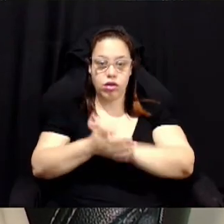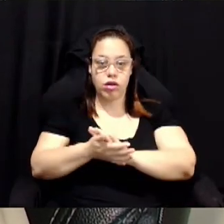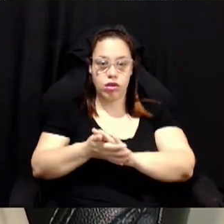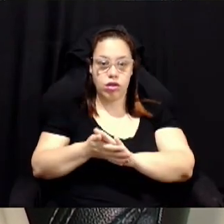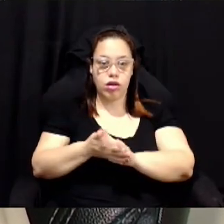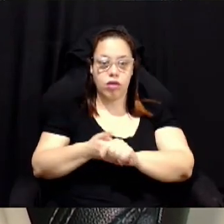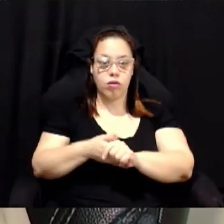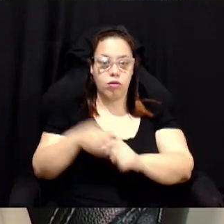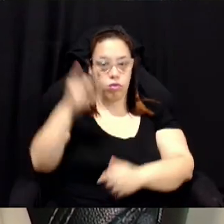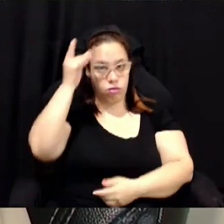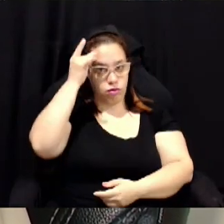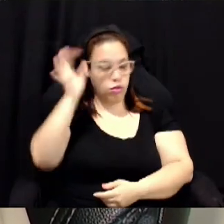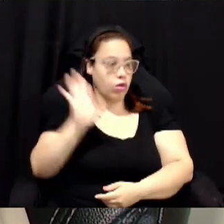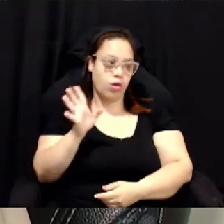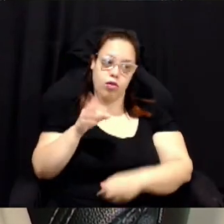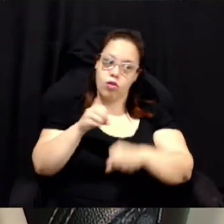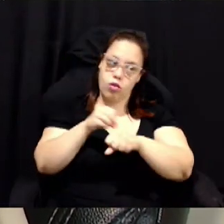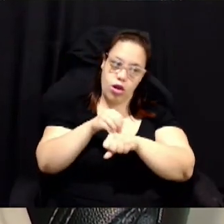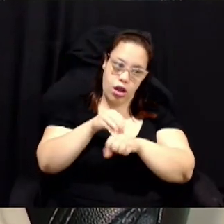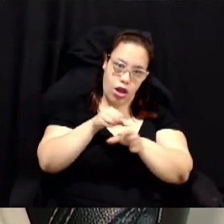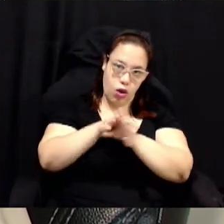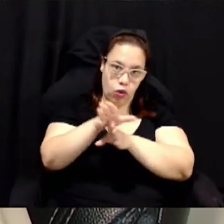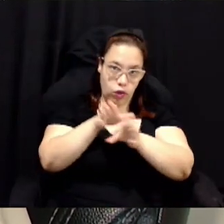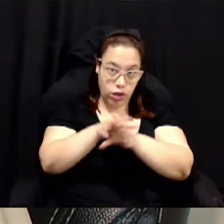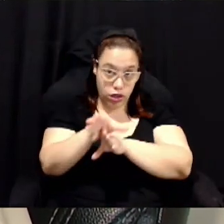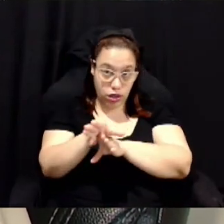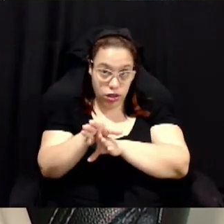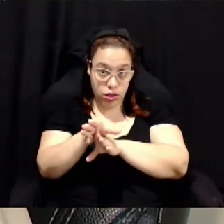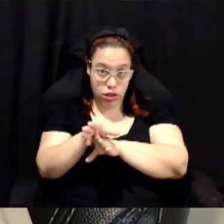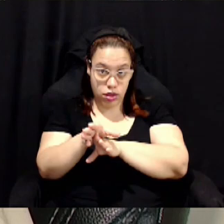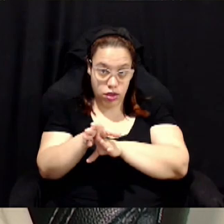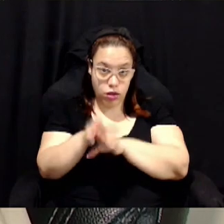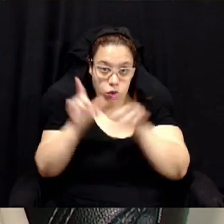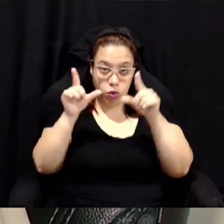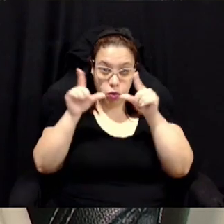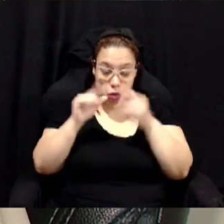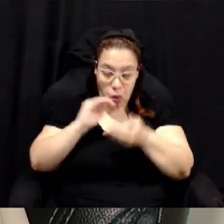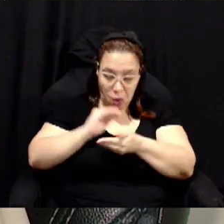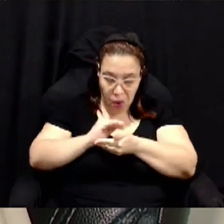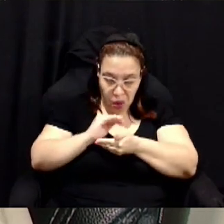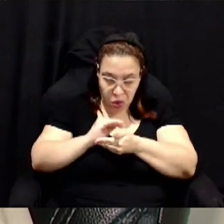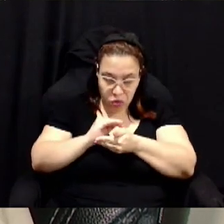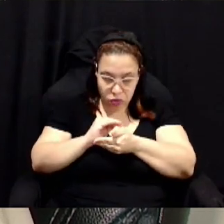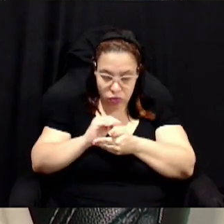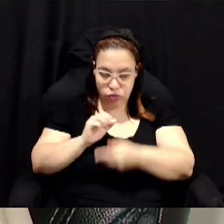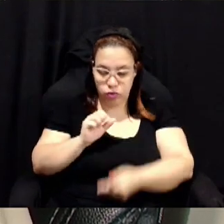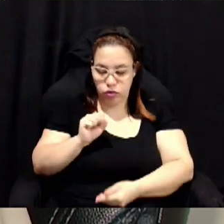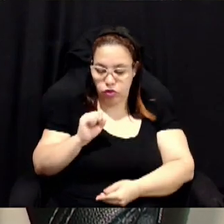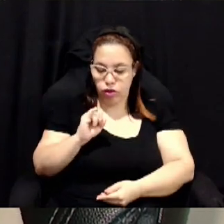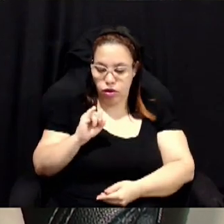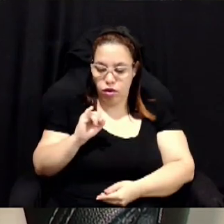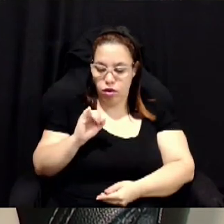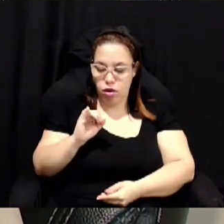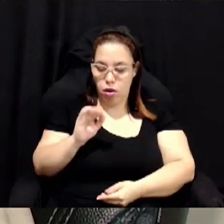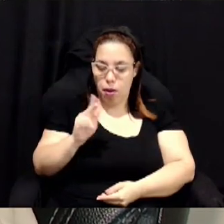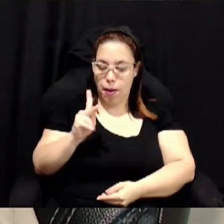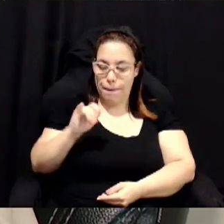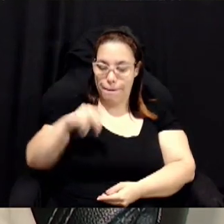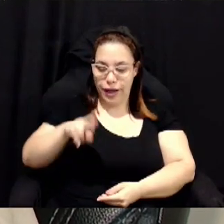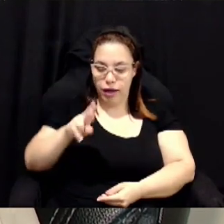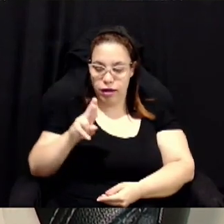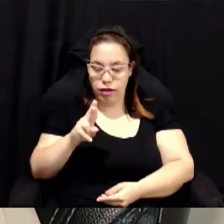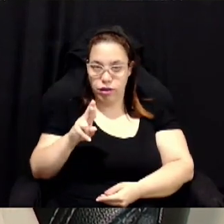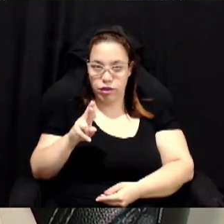não é aconselhável. Cães muito pequenos também, como o Chihuahua, Pinscher, qualquer